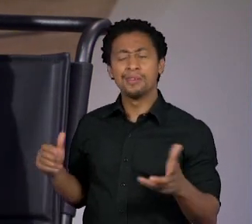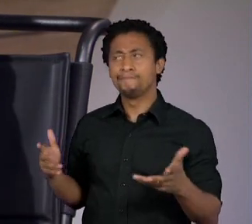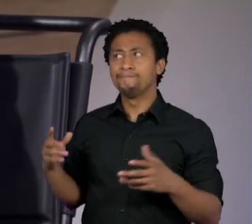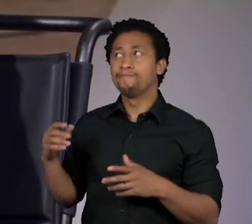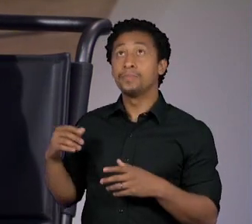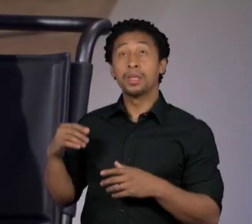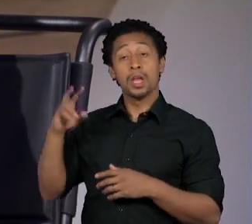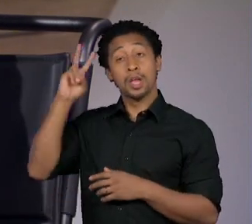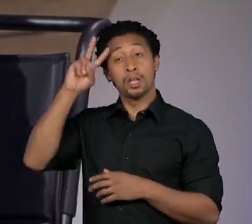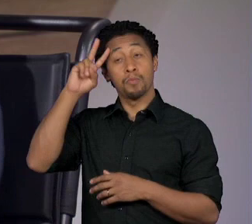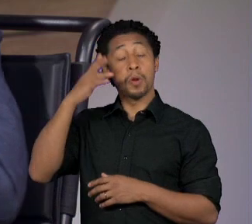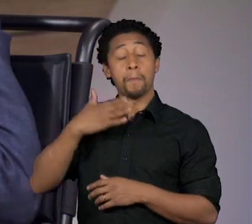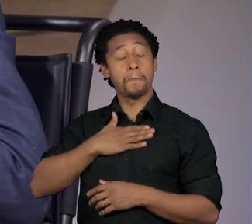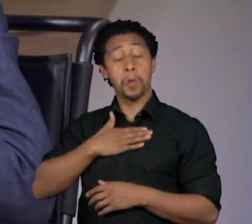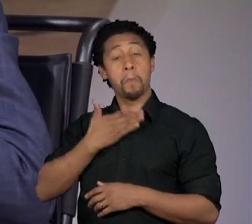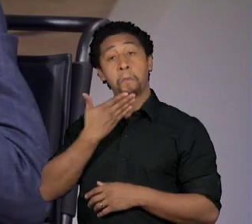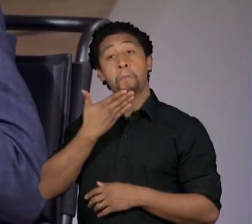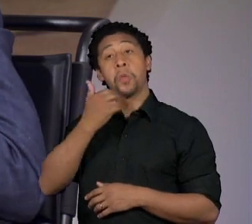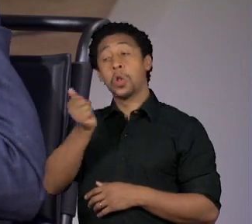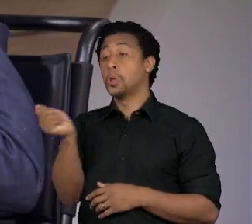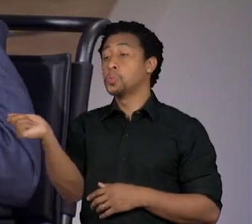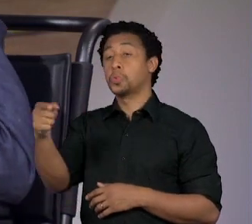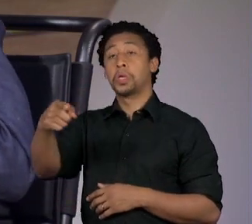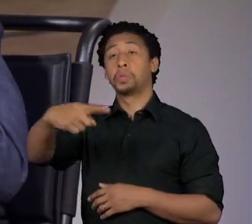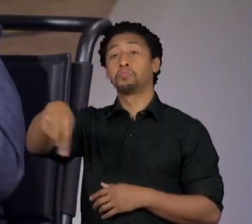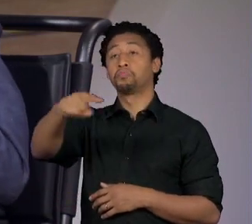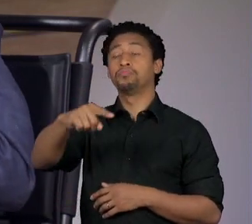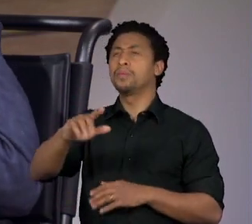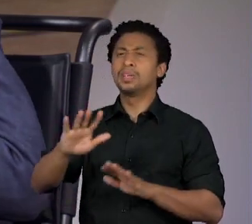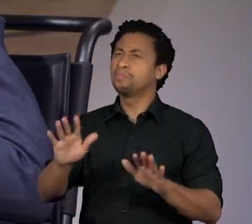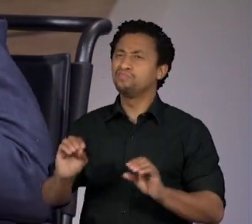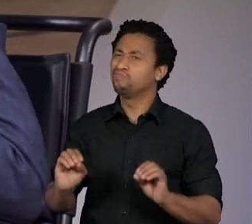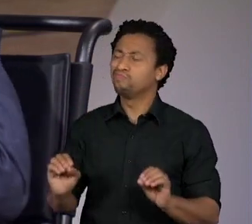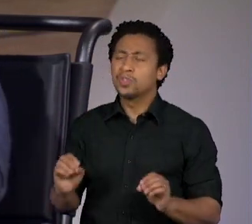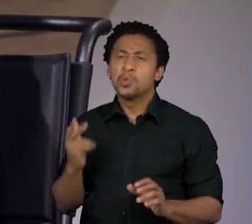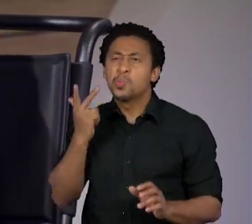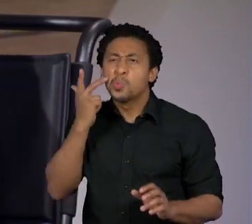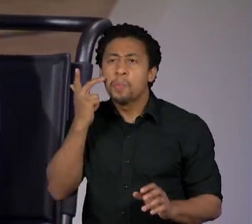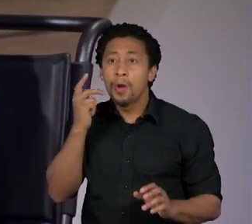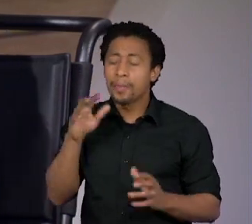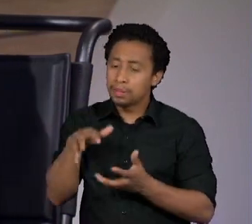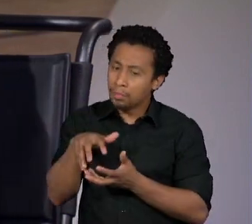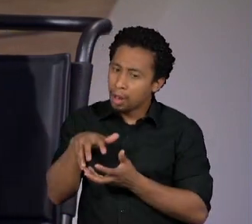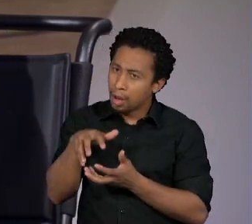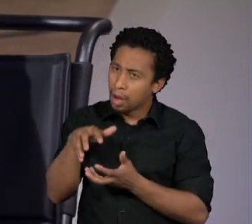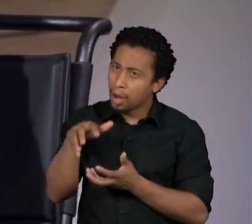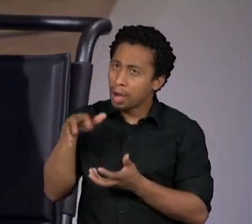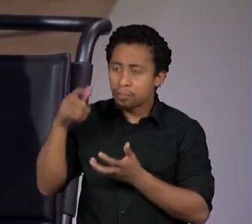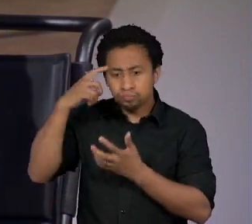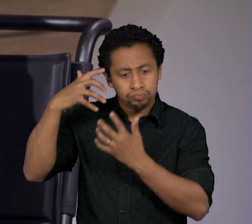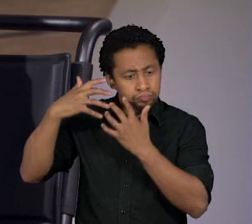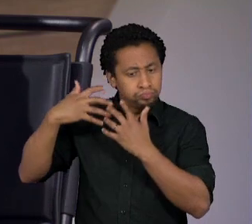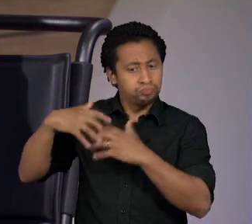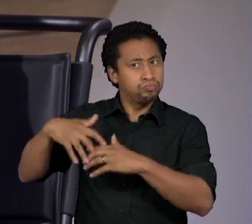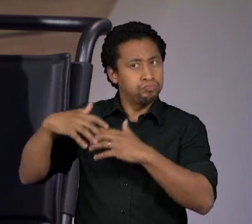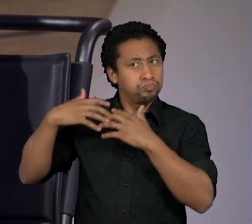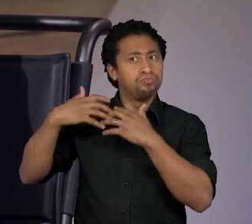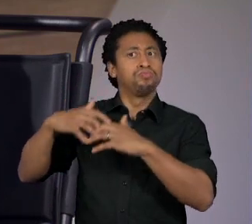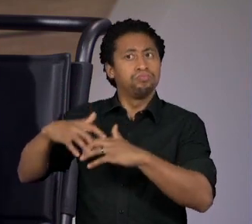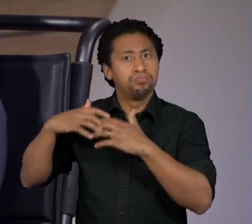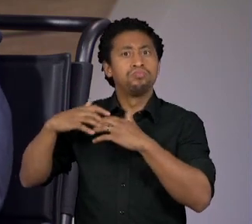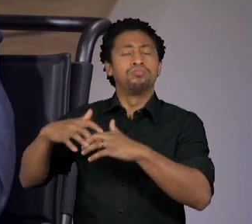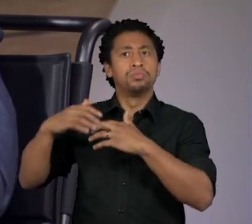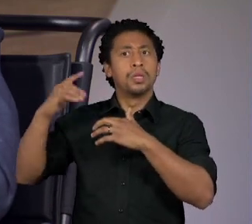era melhor que a dos outros. Mas o que eles notaram é que conforme eles foram envelhecendo, eles mantiveram a memória